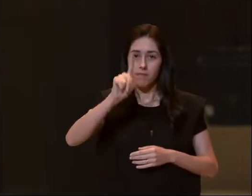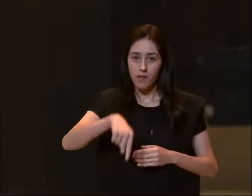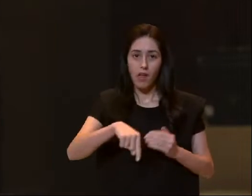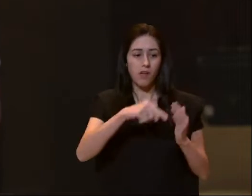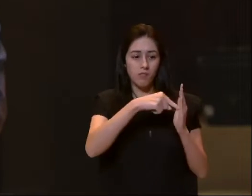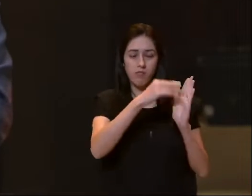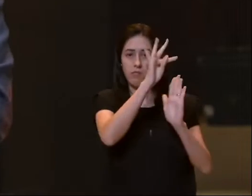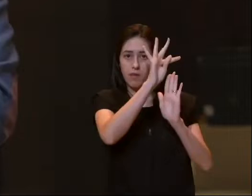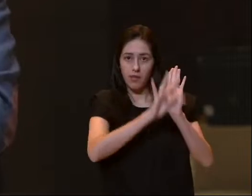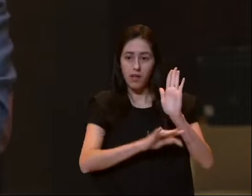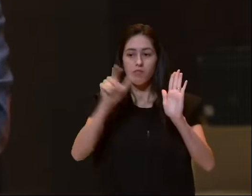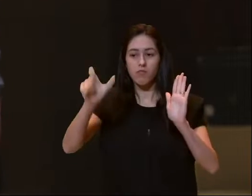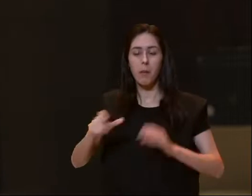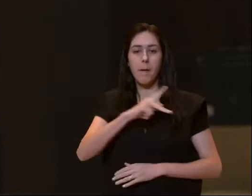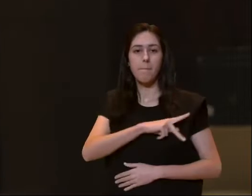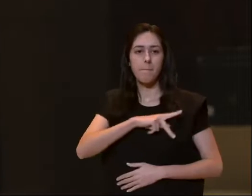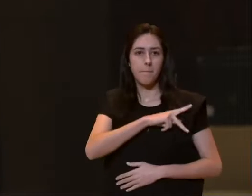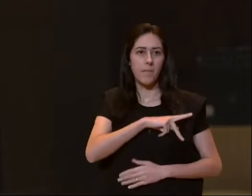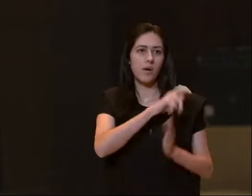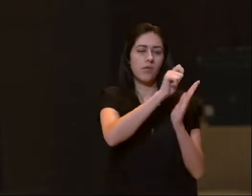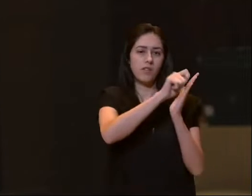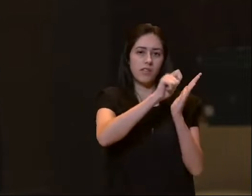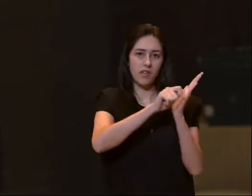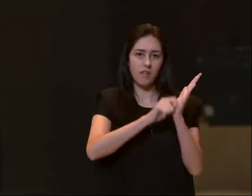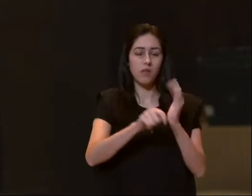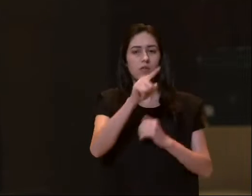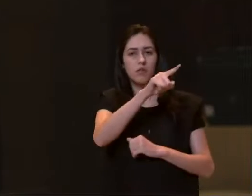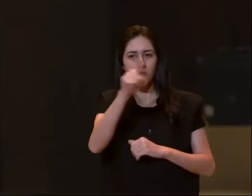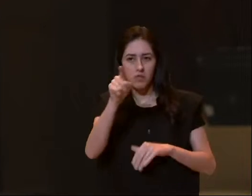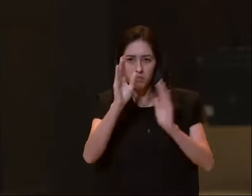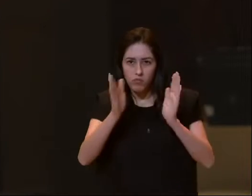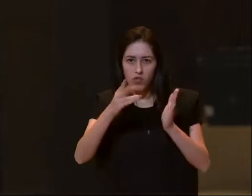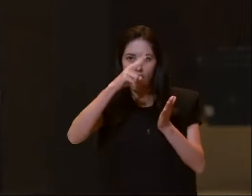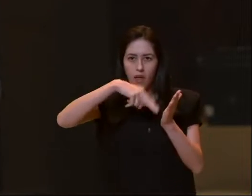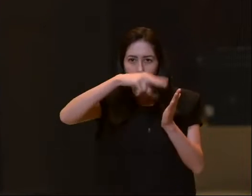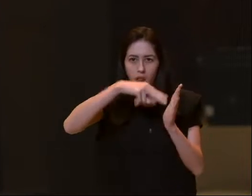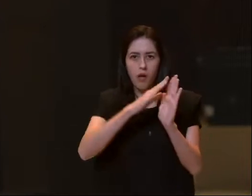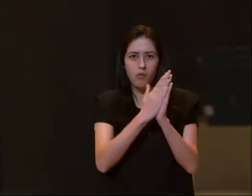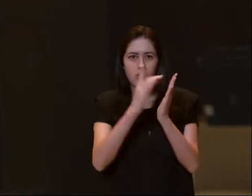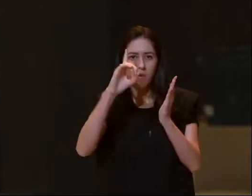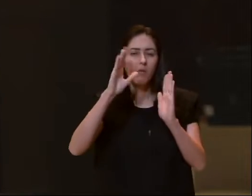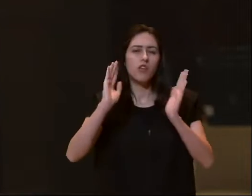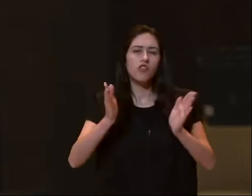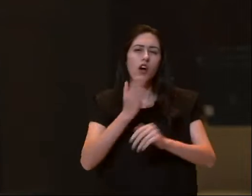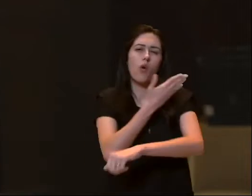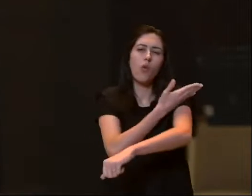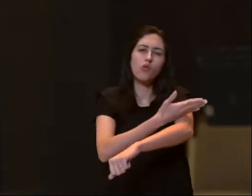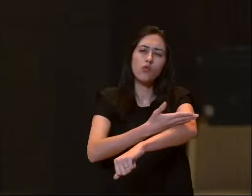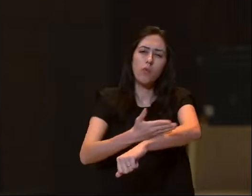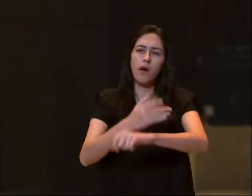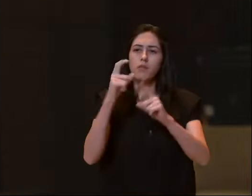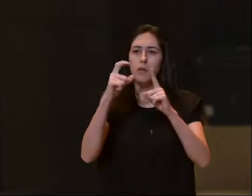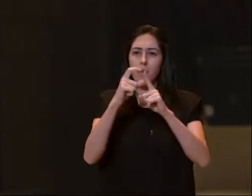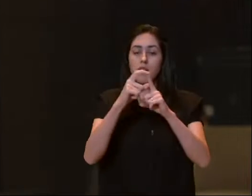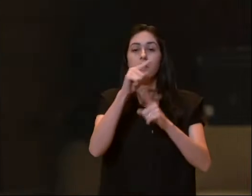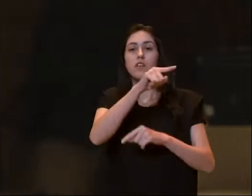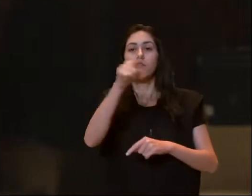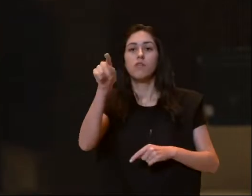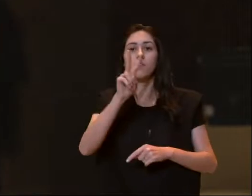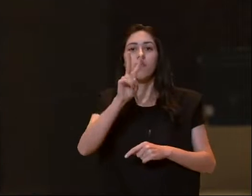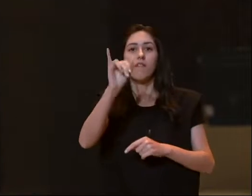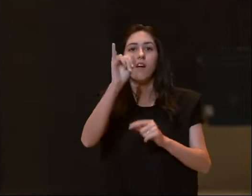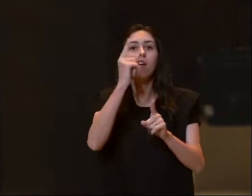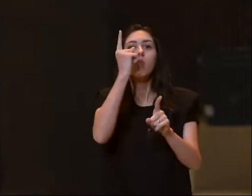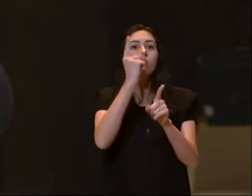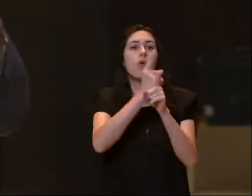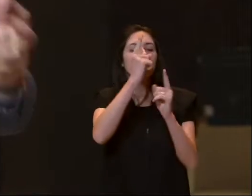apóstolo Paulo. Se você leu a Bíblia e está acostumado com a palavra, você vai encontrar